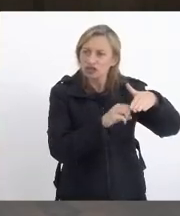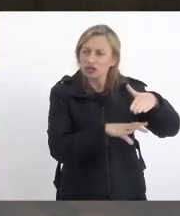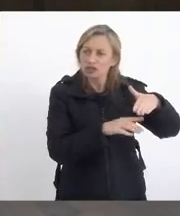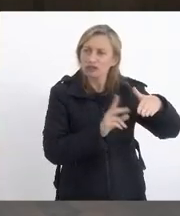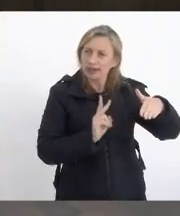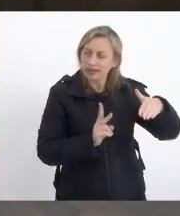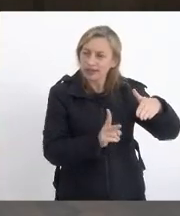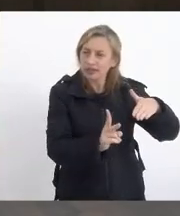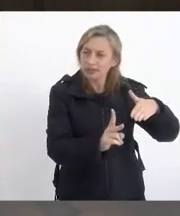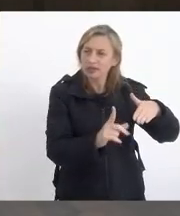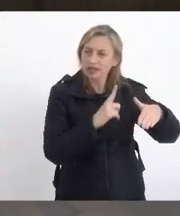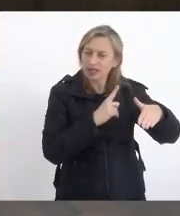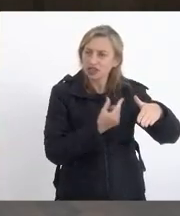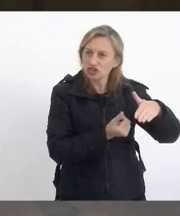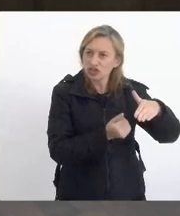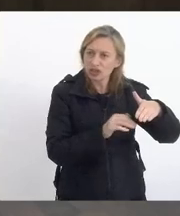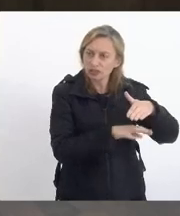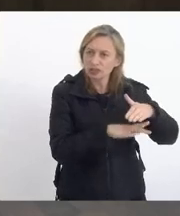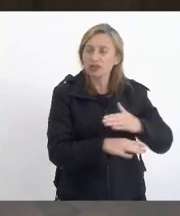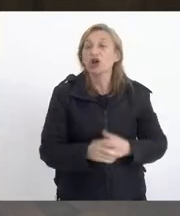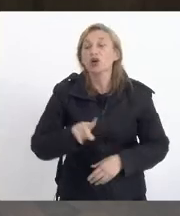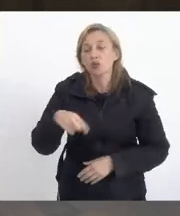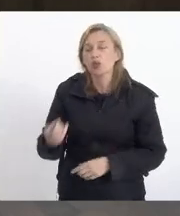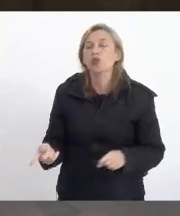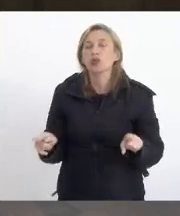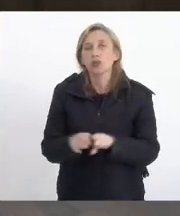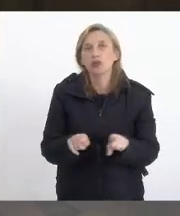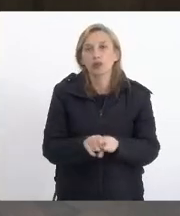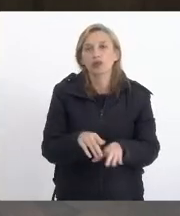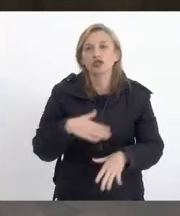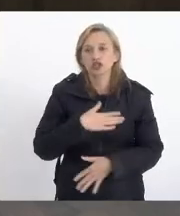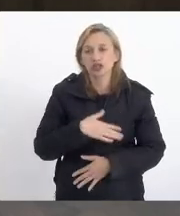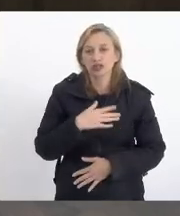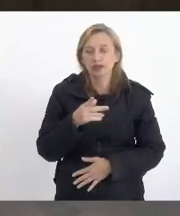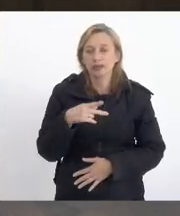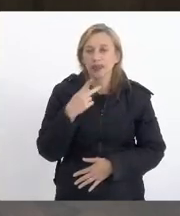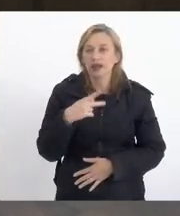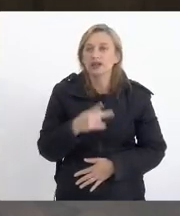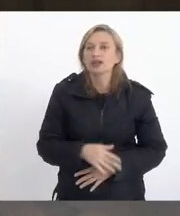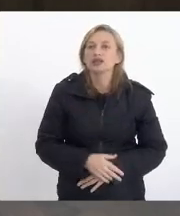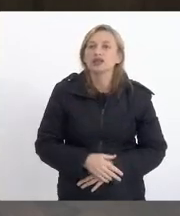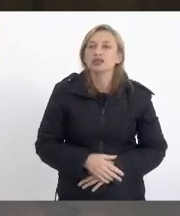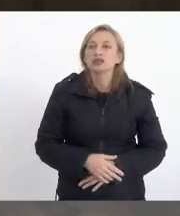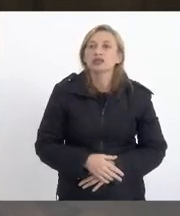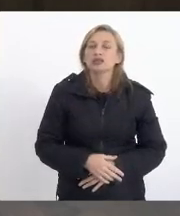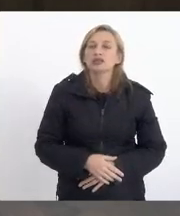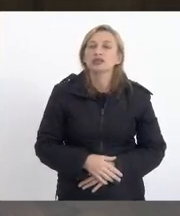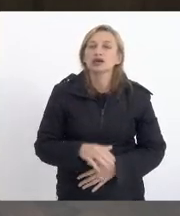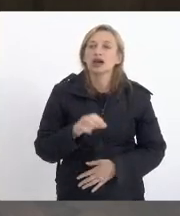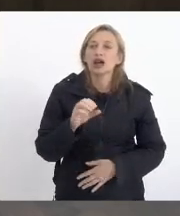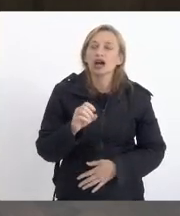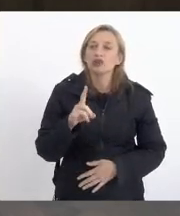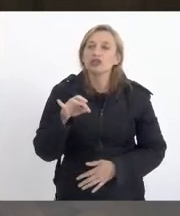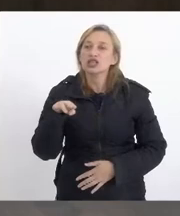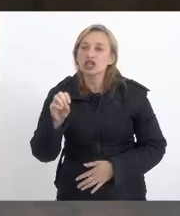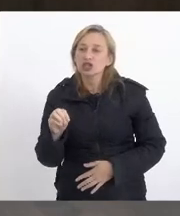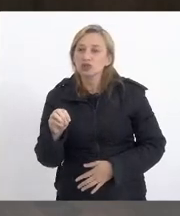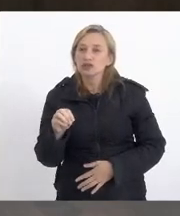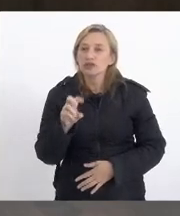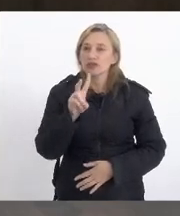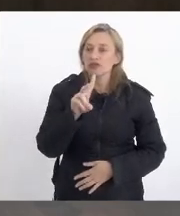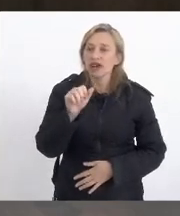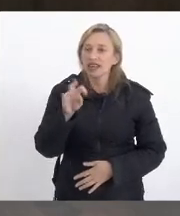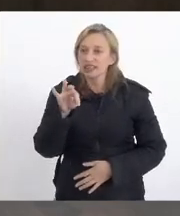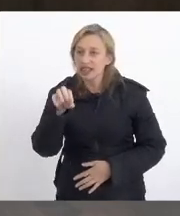para a inatividade. Outro ponto que eu gostaria também que fosse revisto é a questão do auxílio invalidez. Tá? O auxílio invalidez